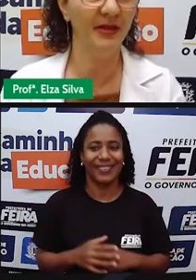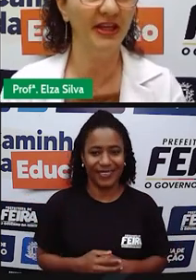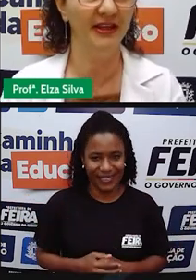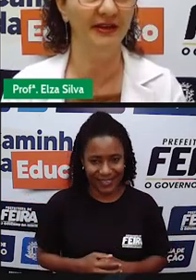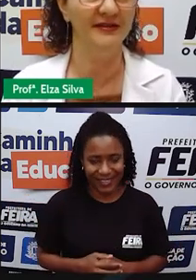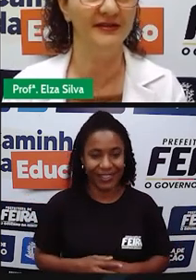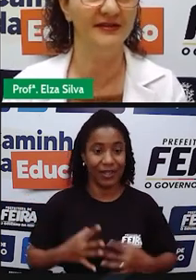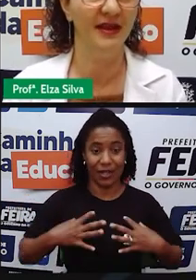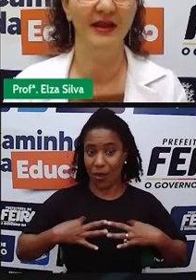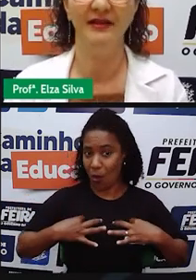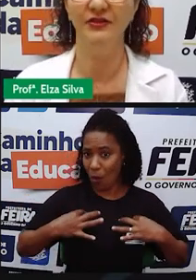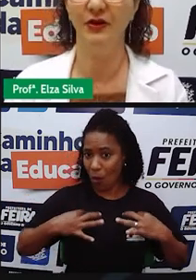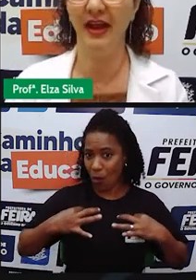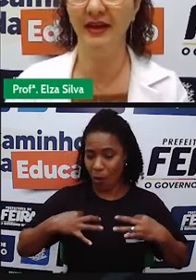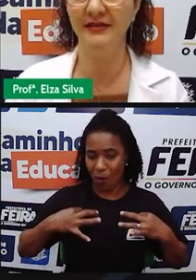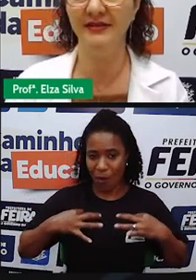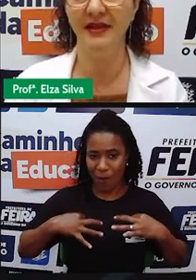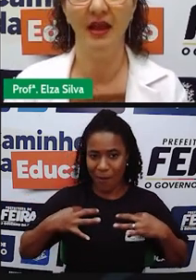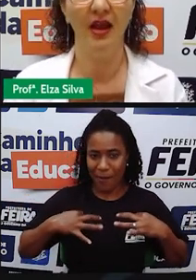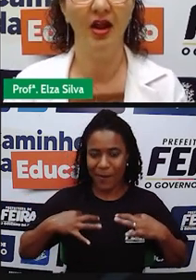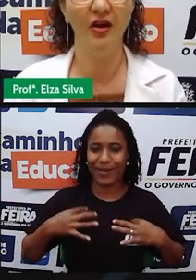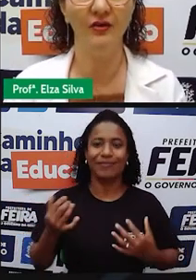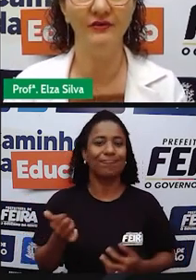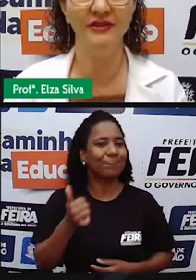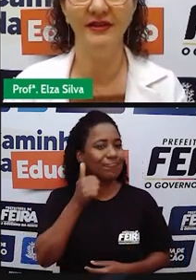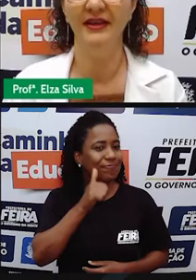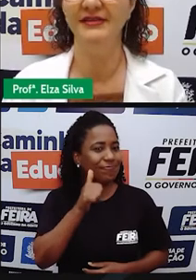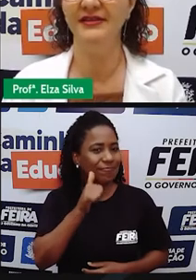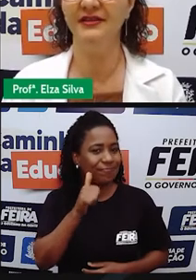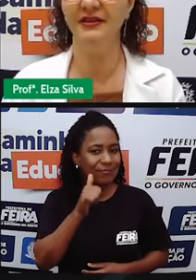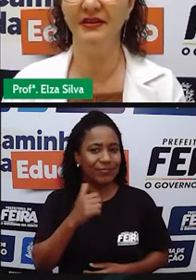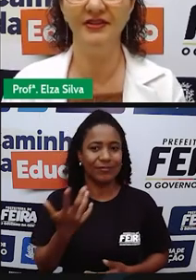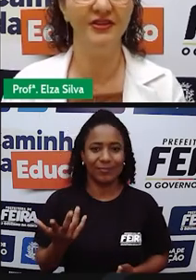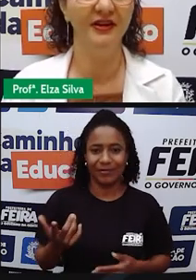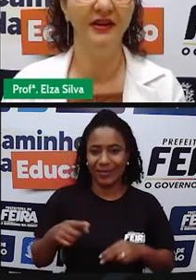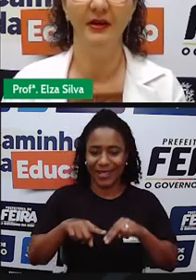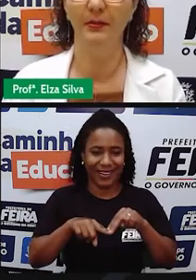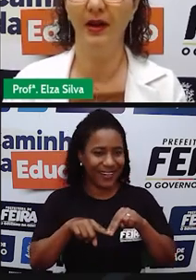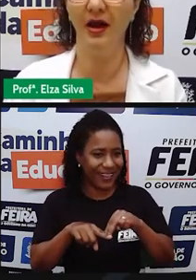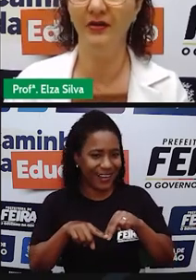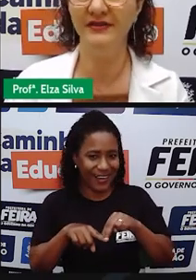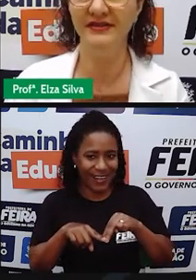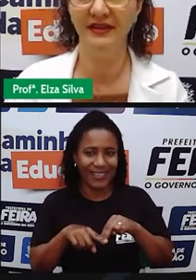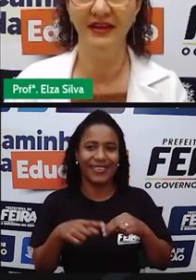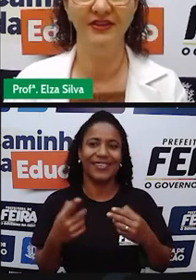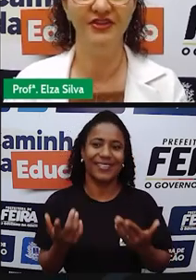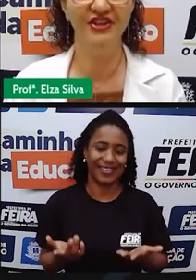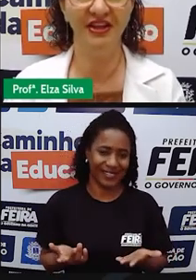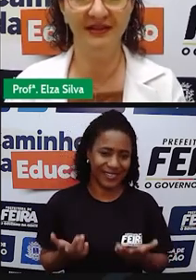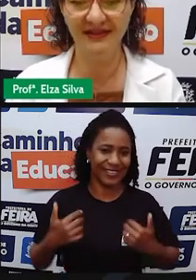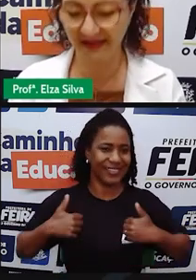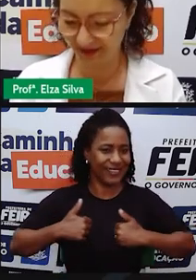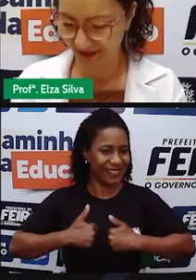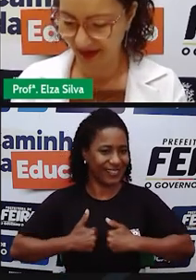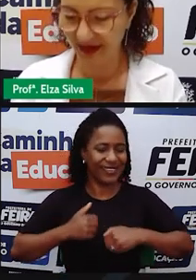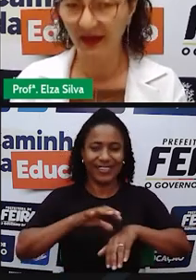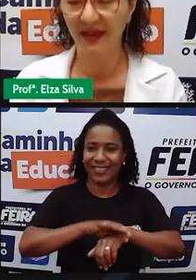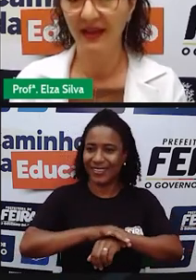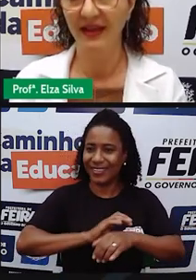roupas femininas. Dress, coat, skirt, blouse,